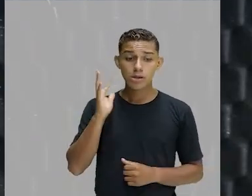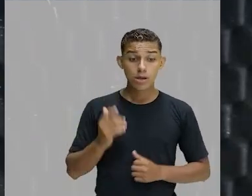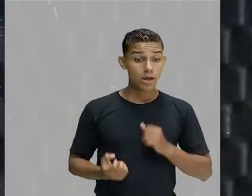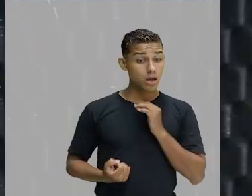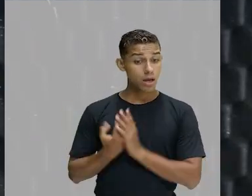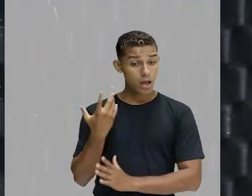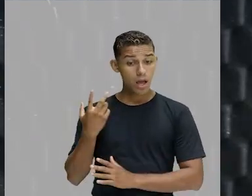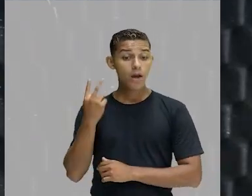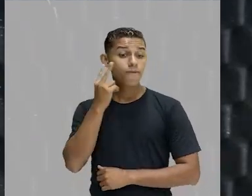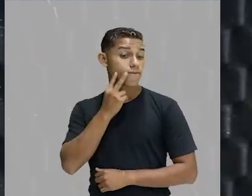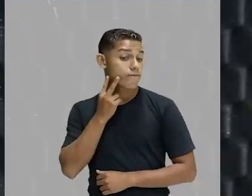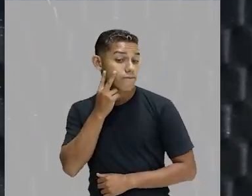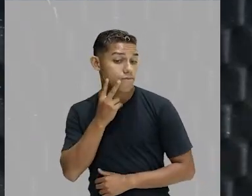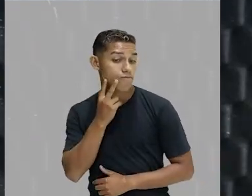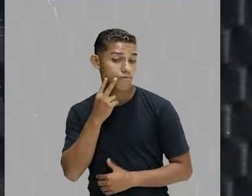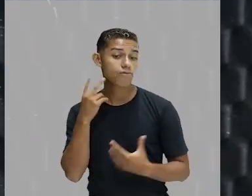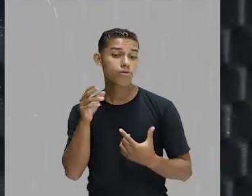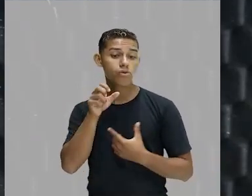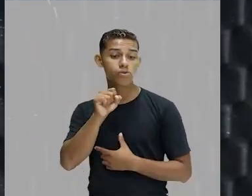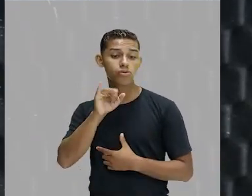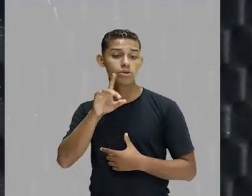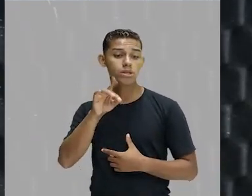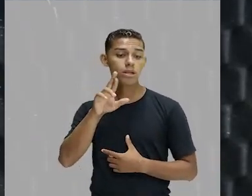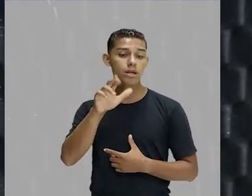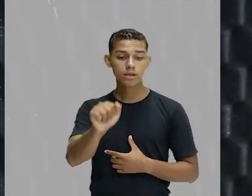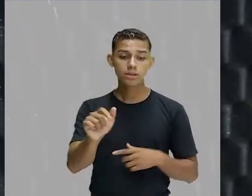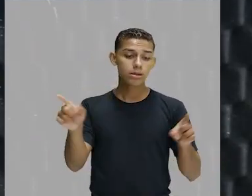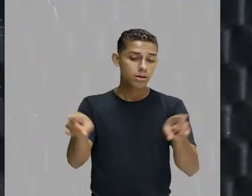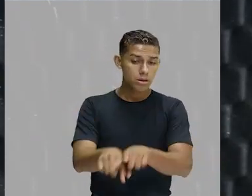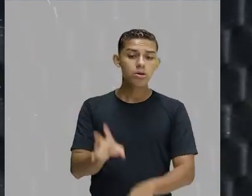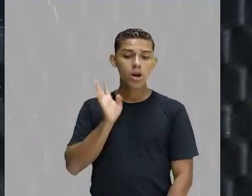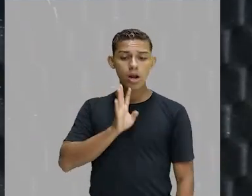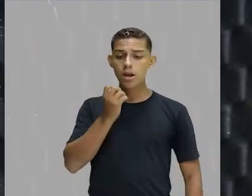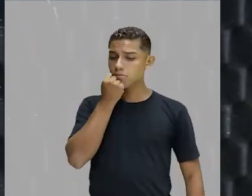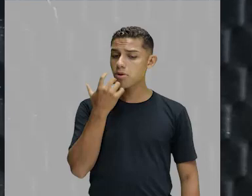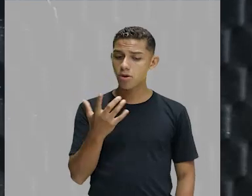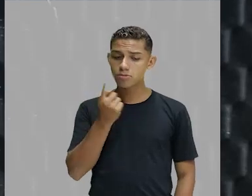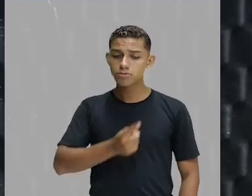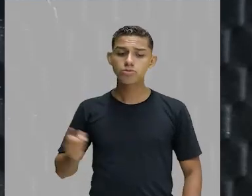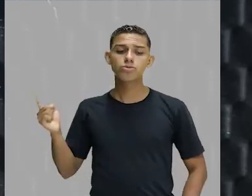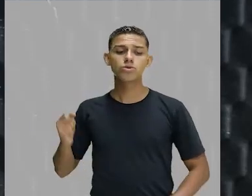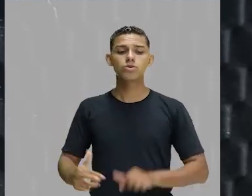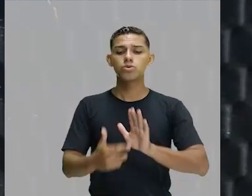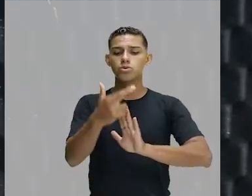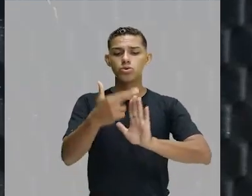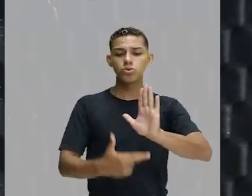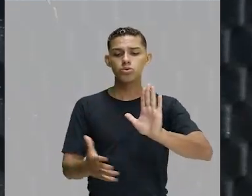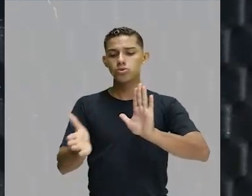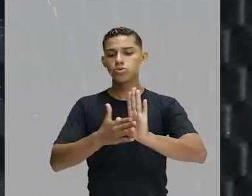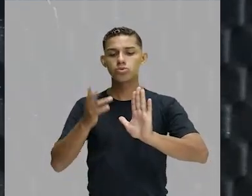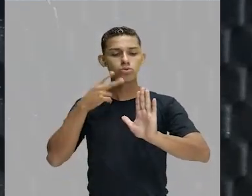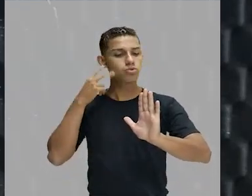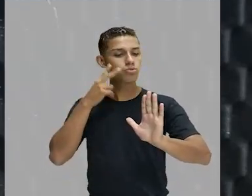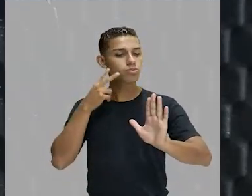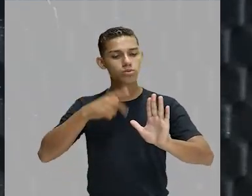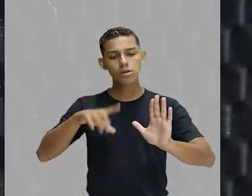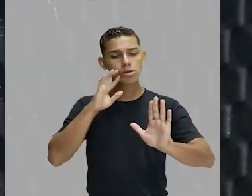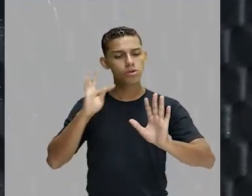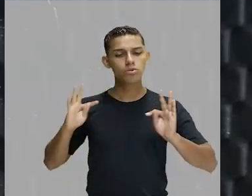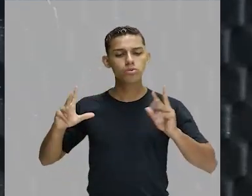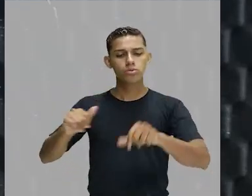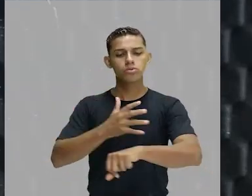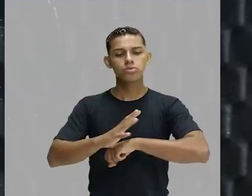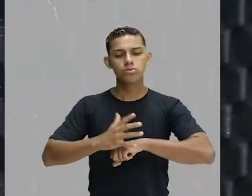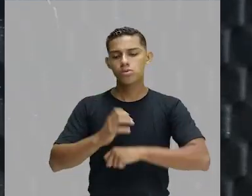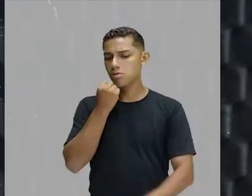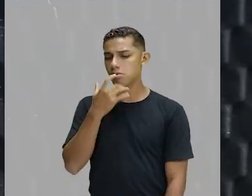ou cidra. Tá aí uma coisa que eu gostaria muito de fazer. Dê uma olhada nos nossos roteiros do vinho para ver todas as atividades que cada